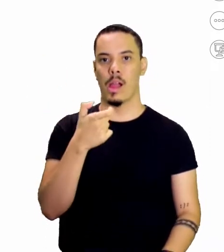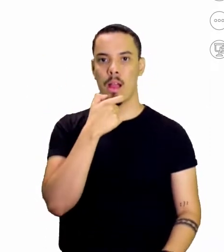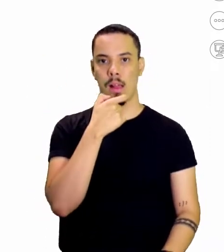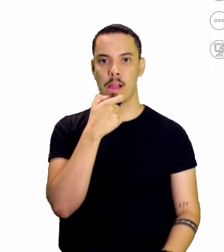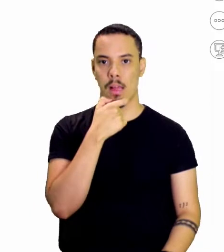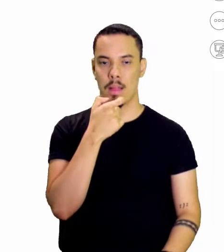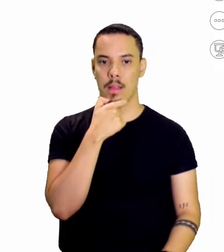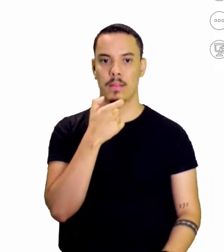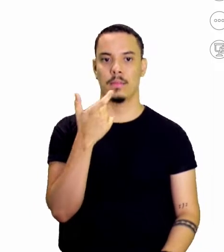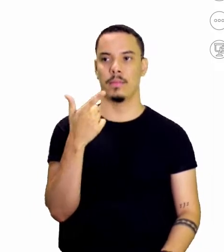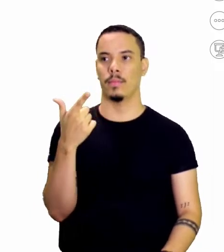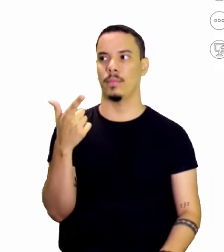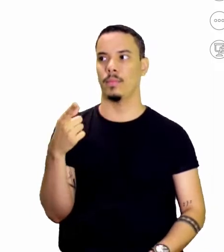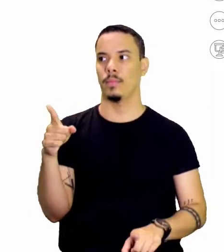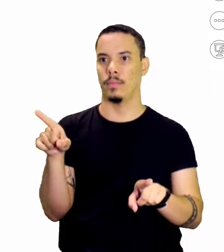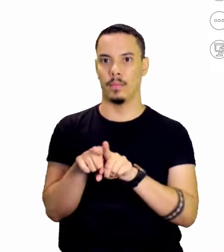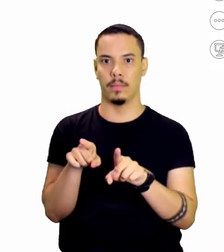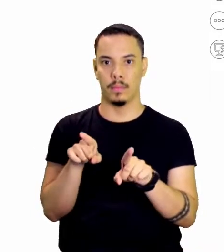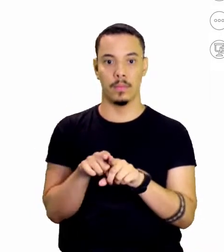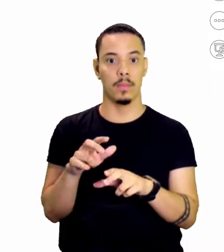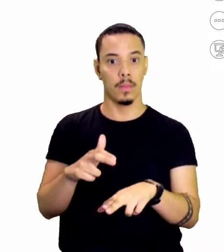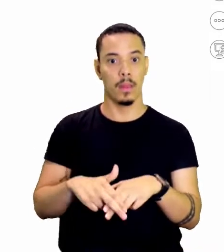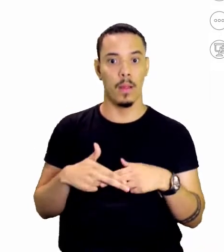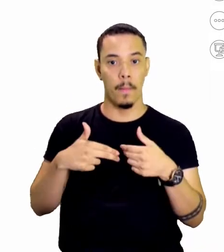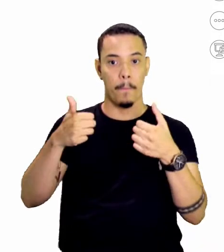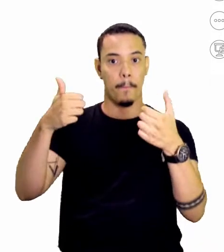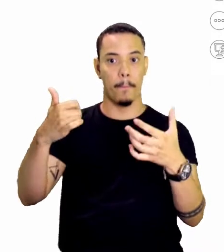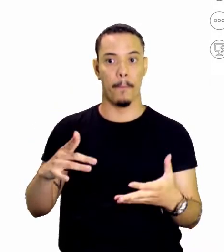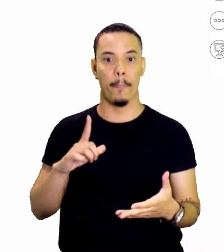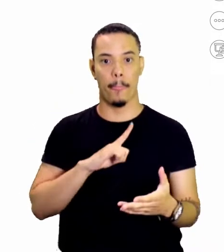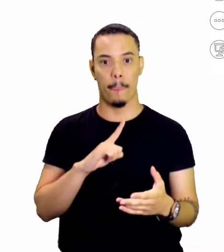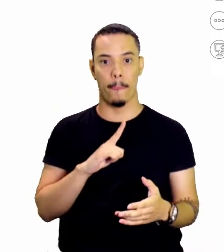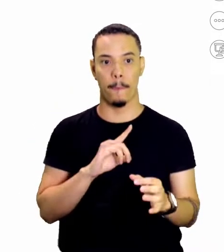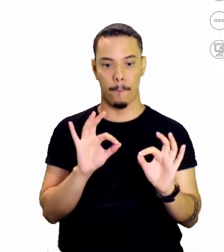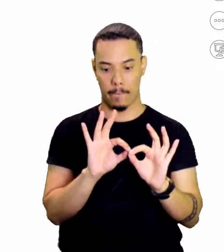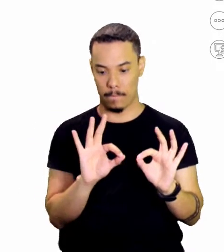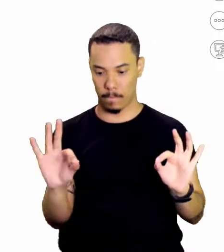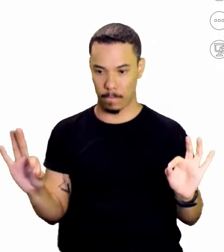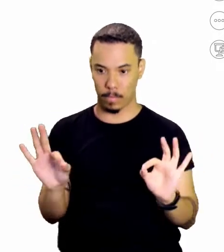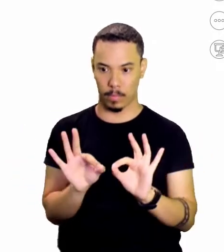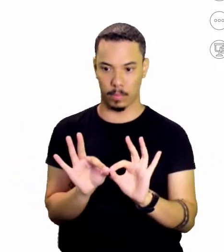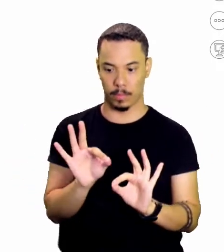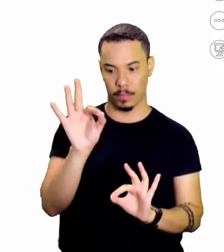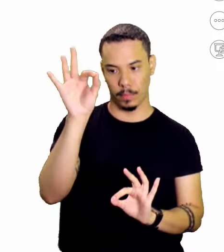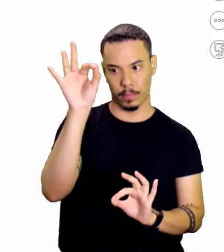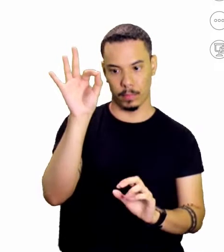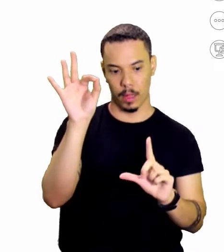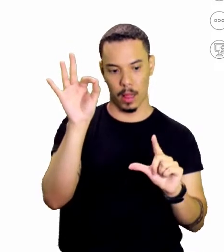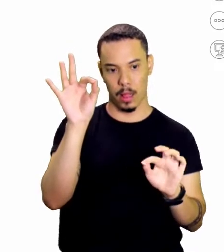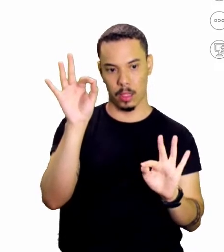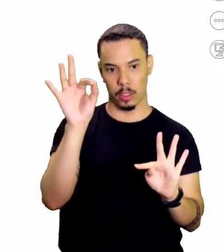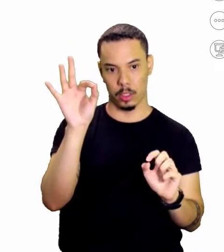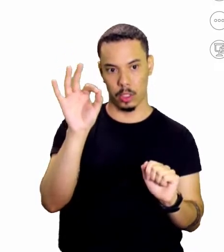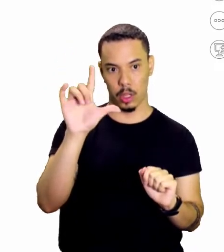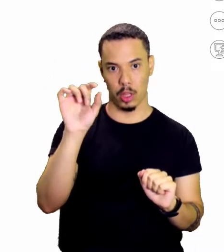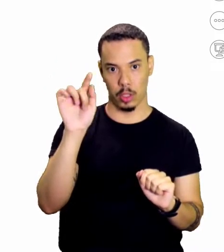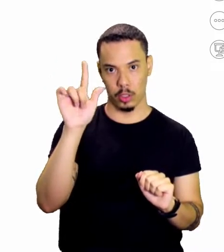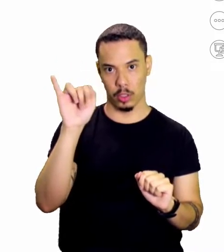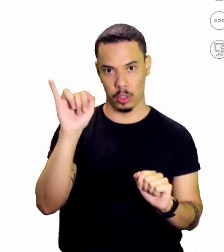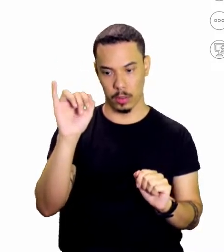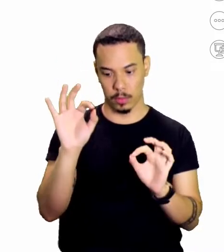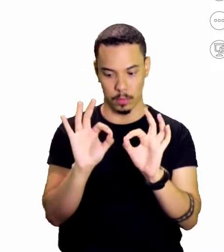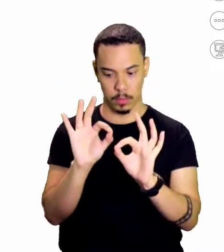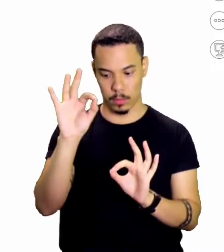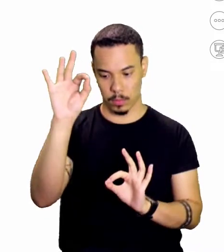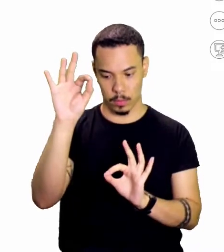Então observa aqui agora nós os homens duas coordenadas para a localização porque ele tá atitude e longitude só